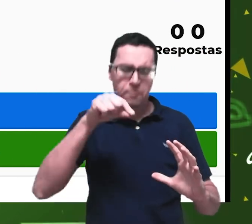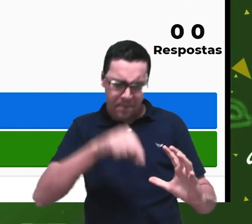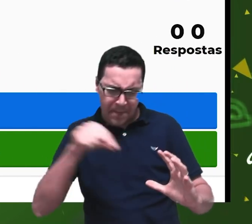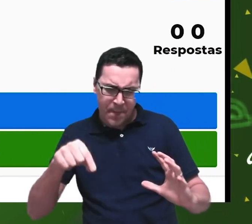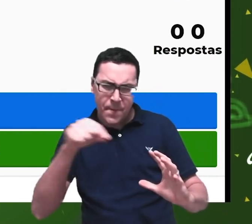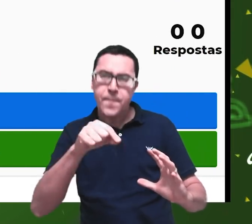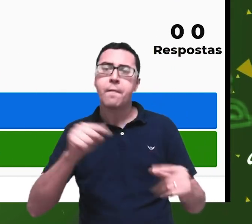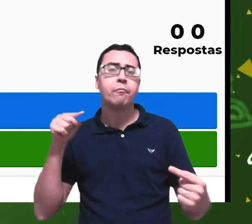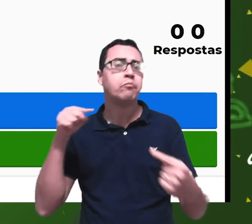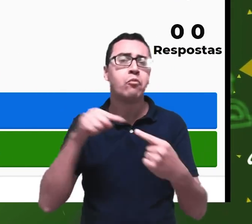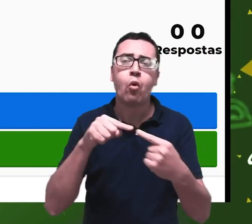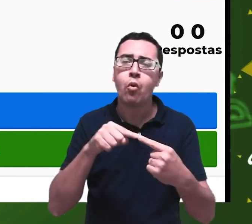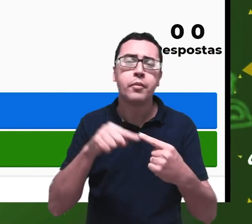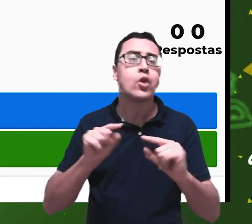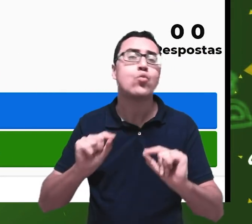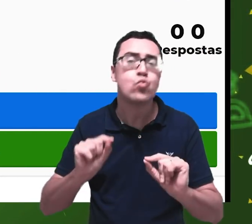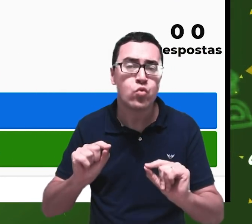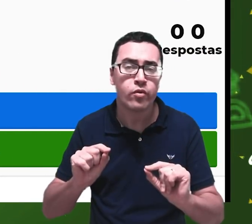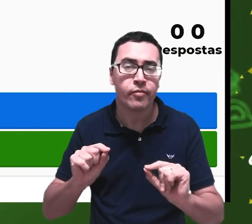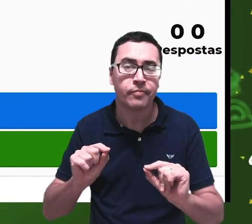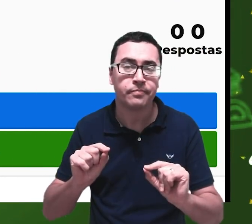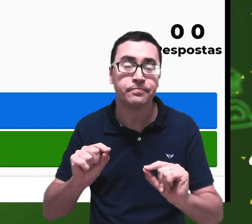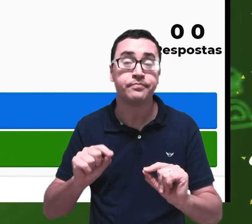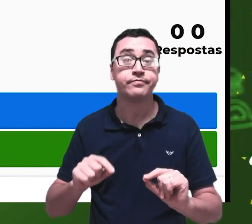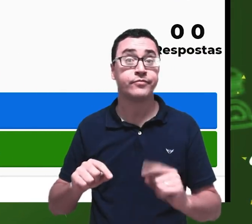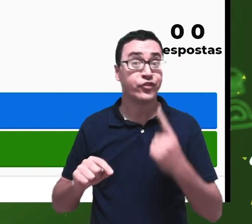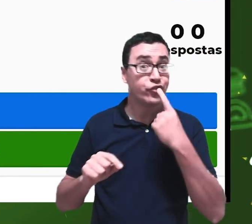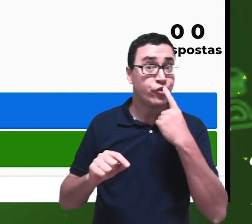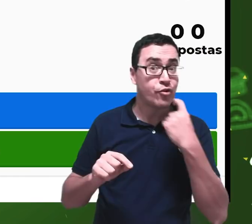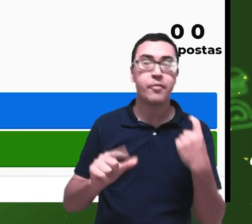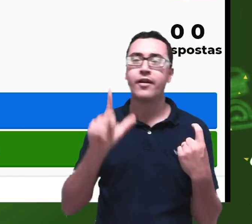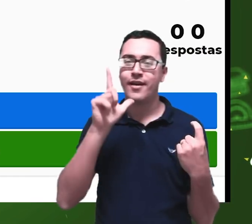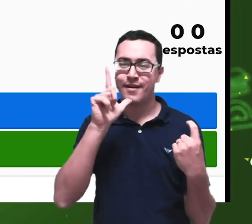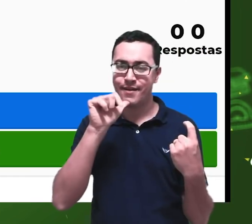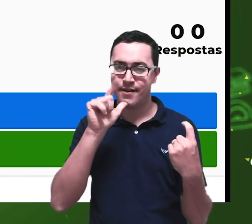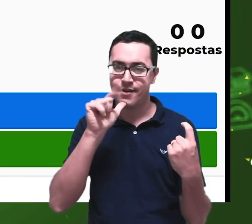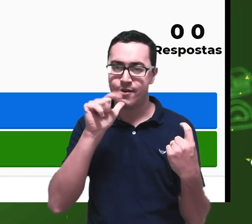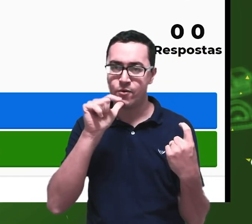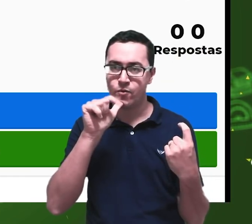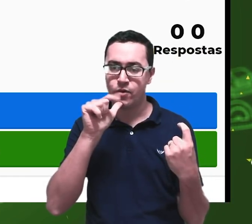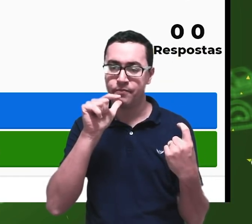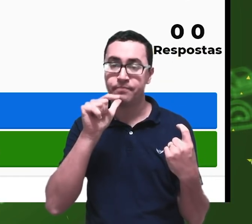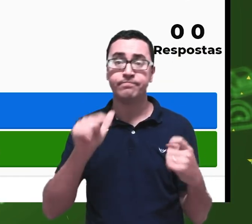que a palavra que completa aí corretamente é água,